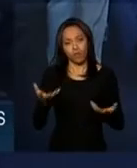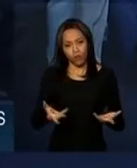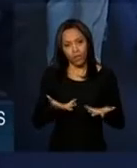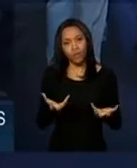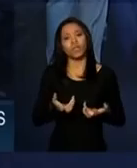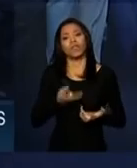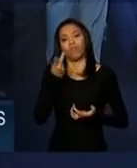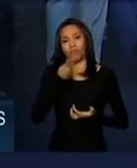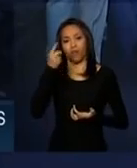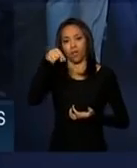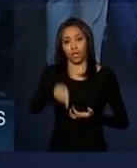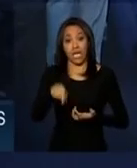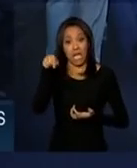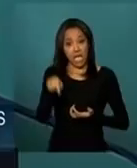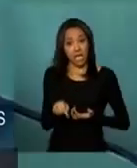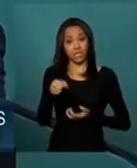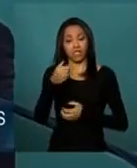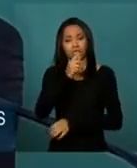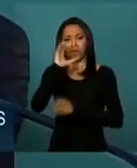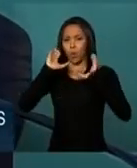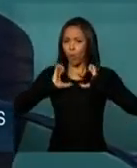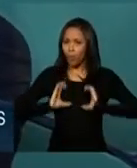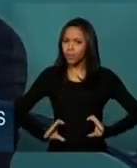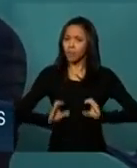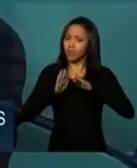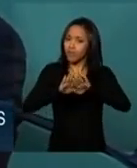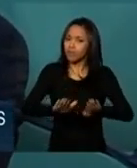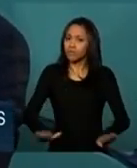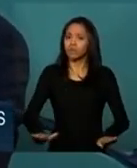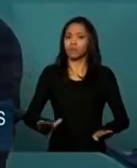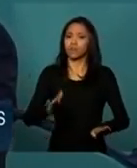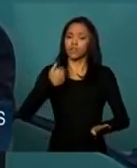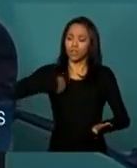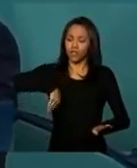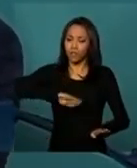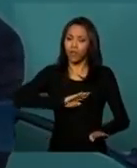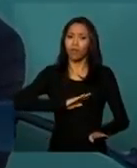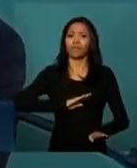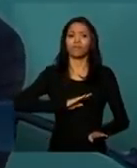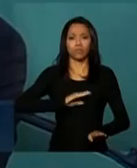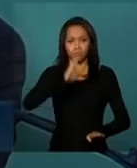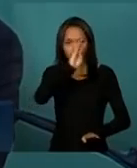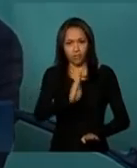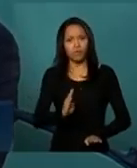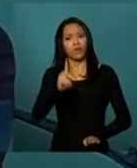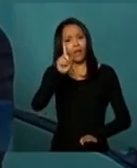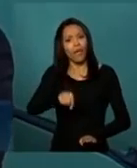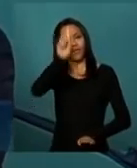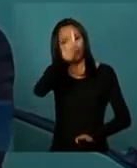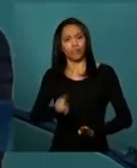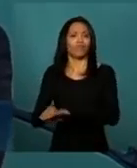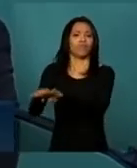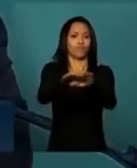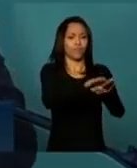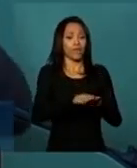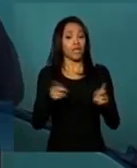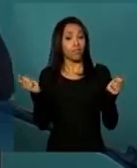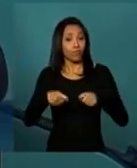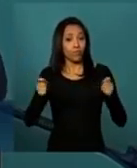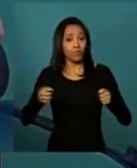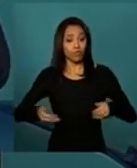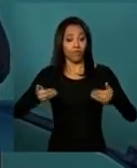esse tipo de postura republicana que nossa democracia precisa para que nós possamos avançar.